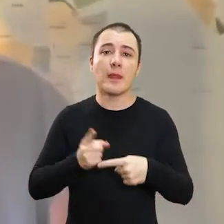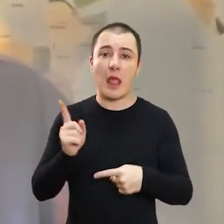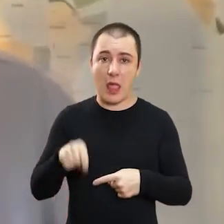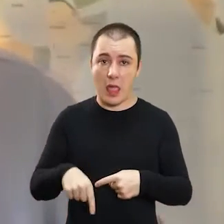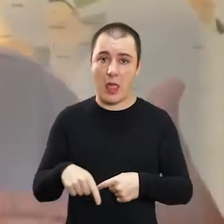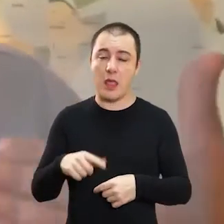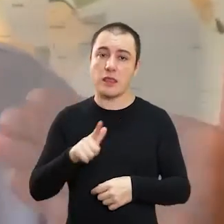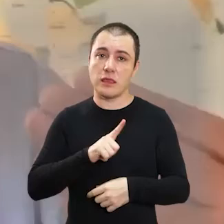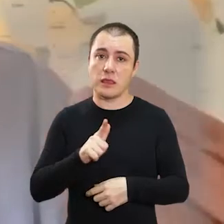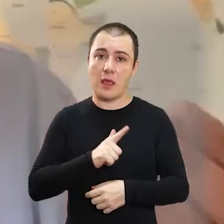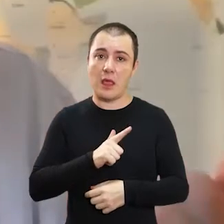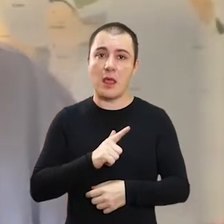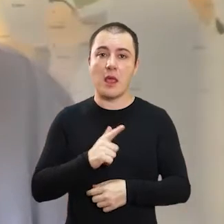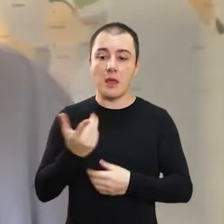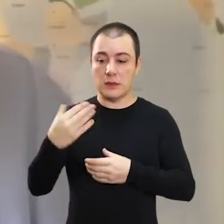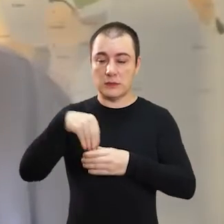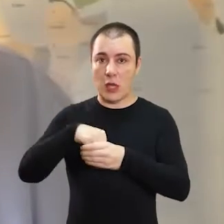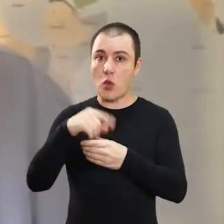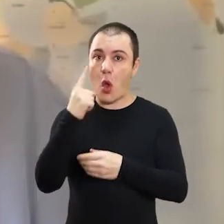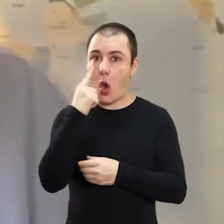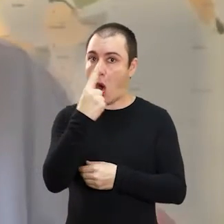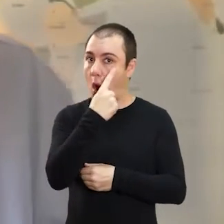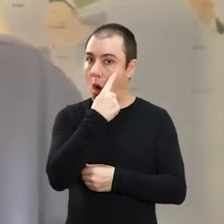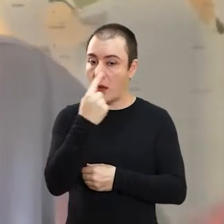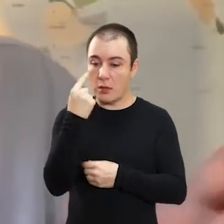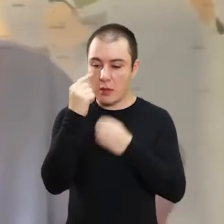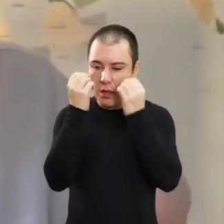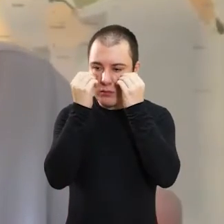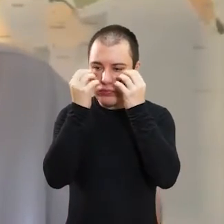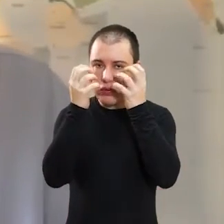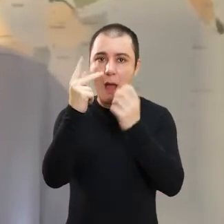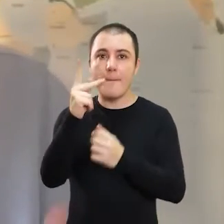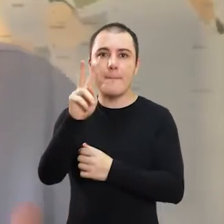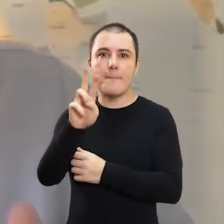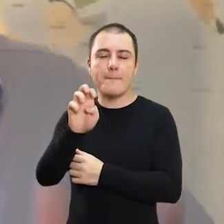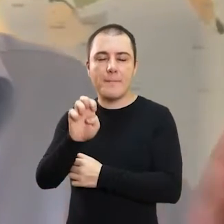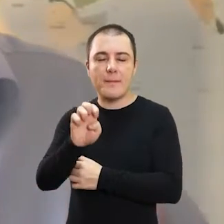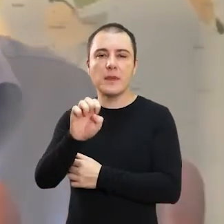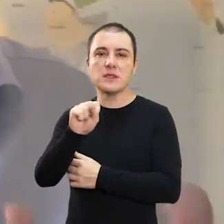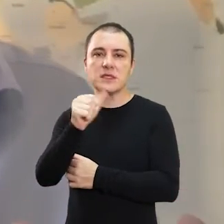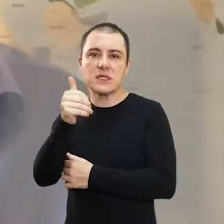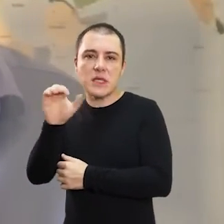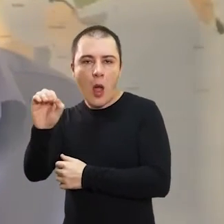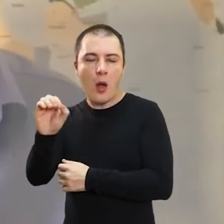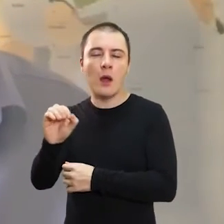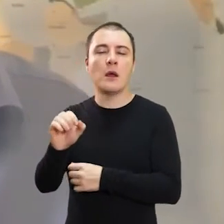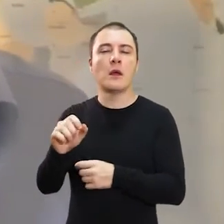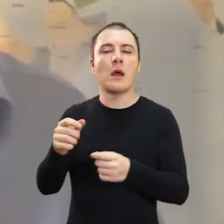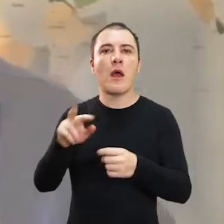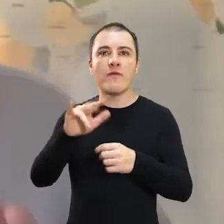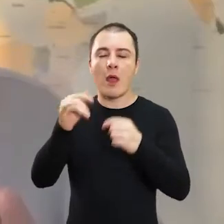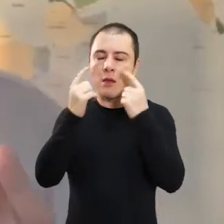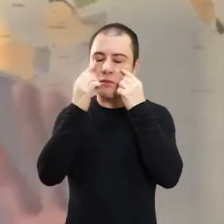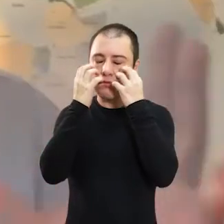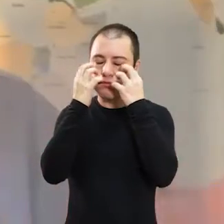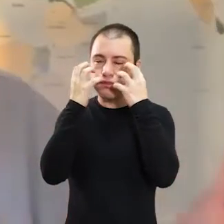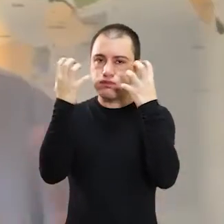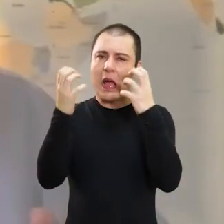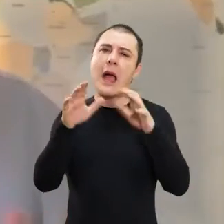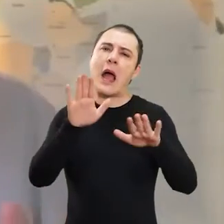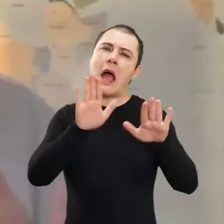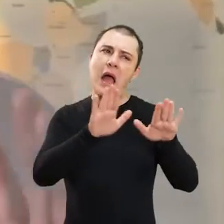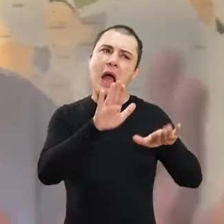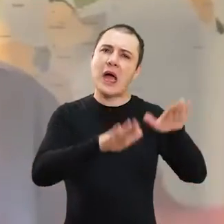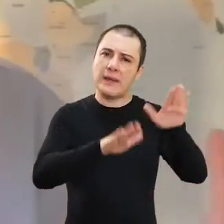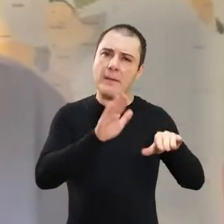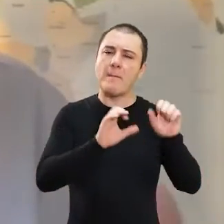é um aumento da pressão do olho, né, mas pode ter glaucomas sem ter esse aumento da pressão, mas de uma forma genérica,